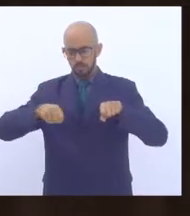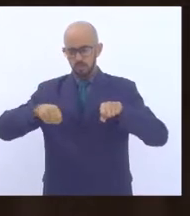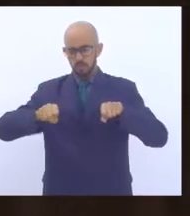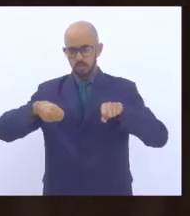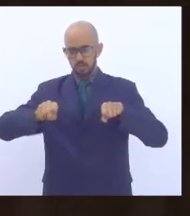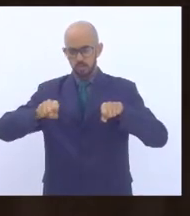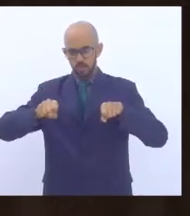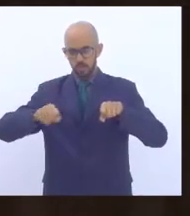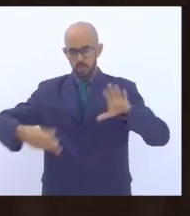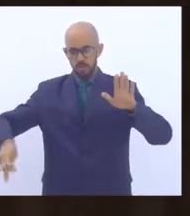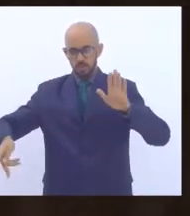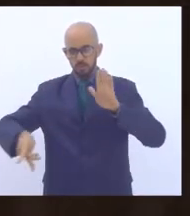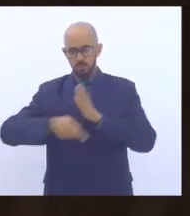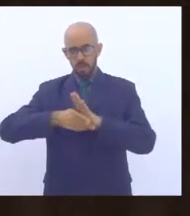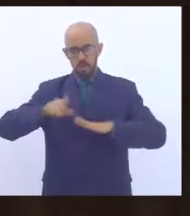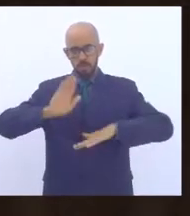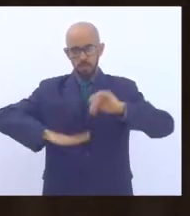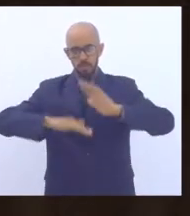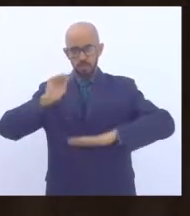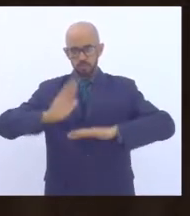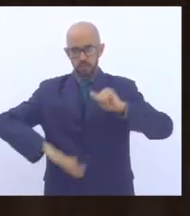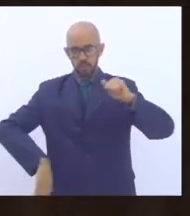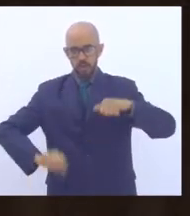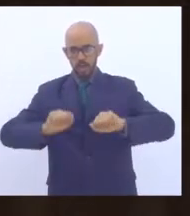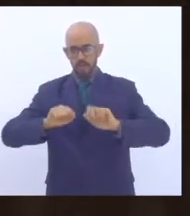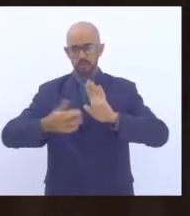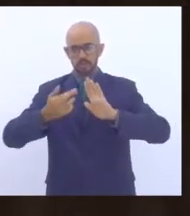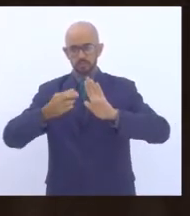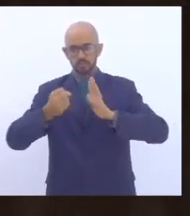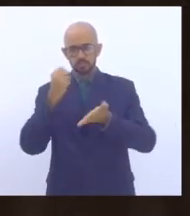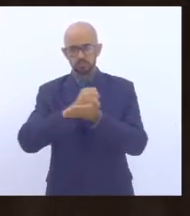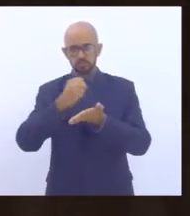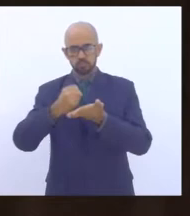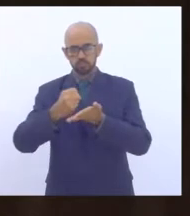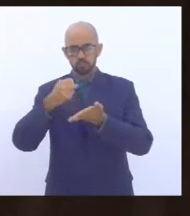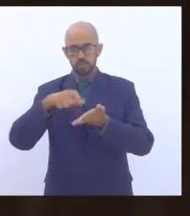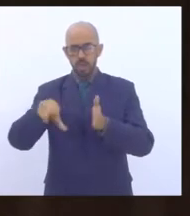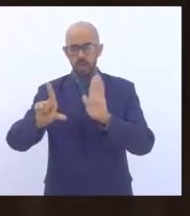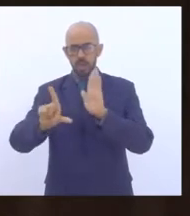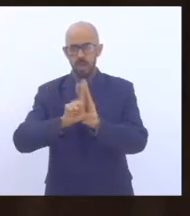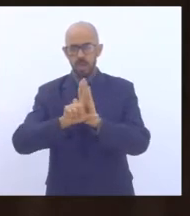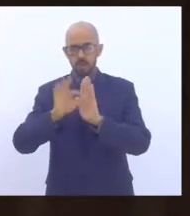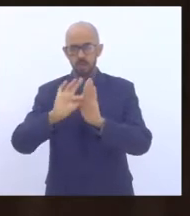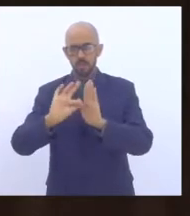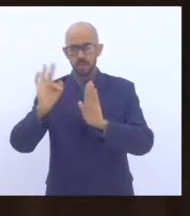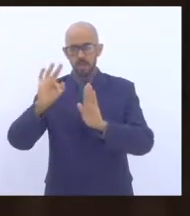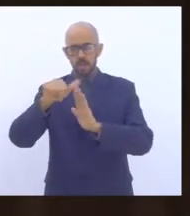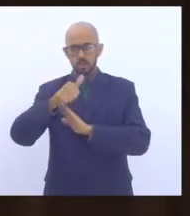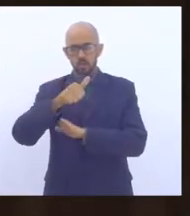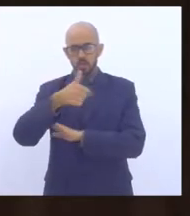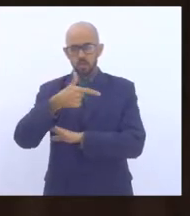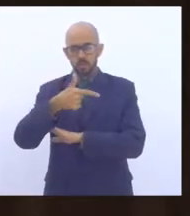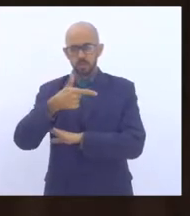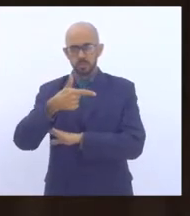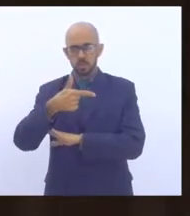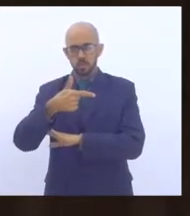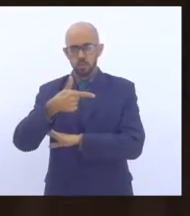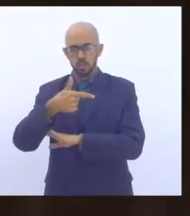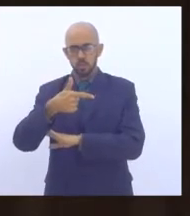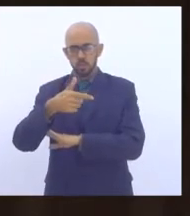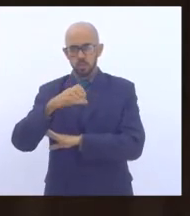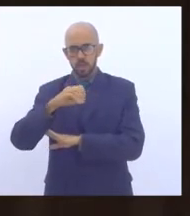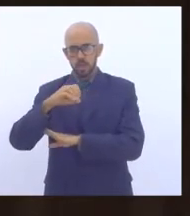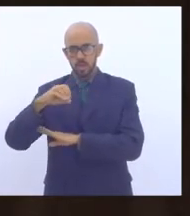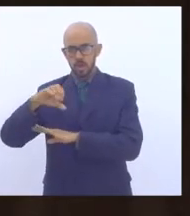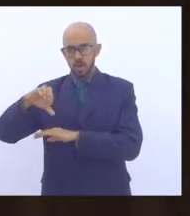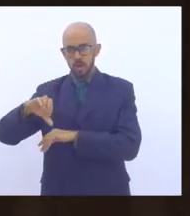propriedade de profissionais regulamentados pela lei federal 12.009 de Vinte e Nove de